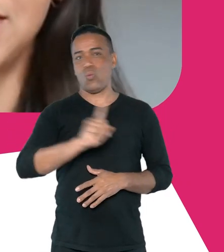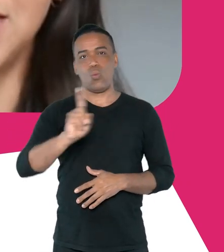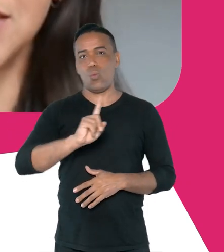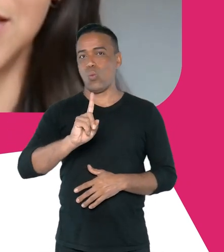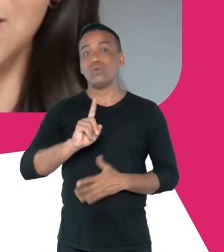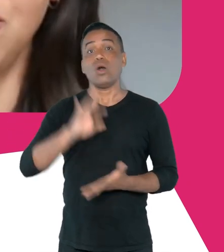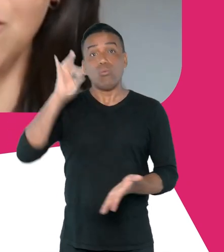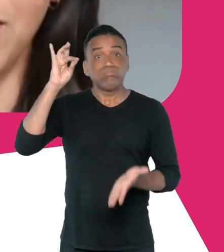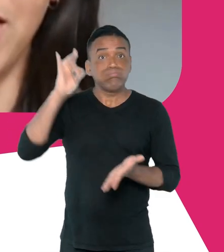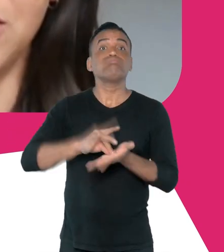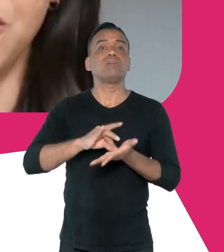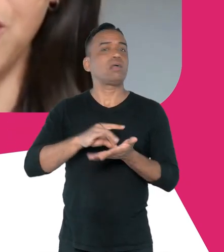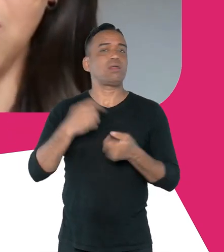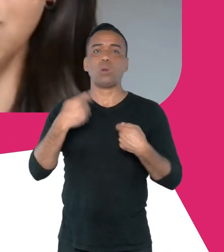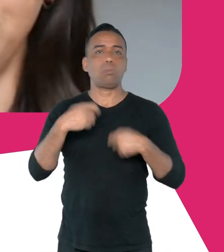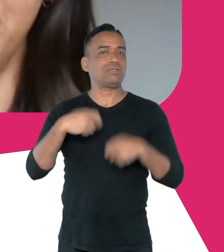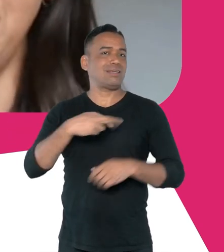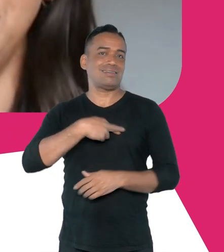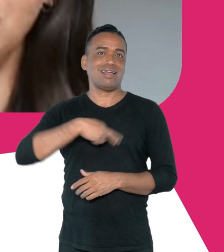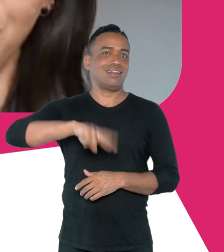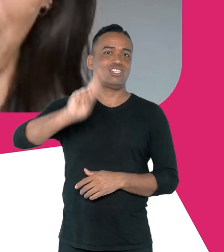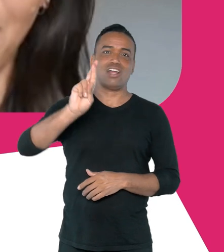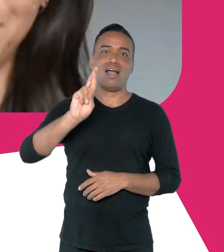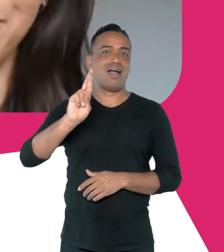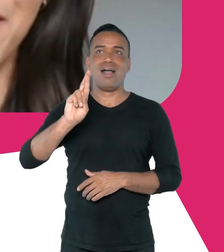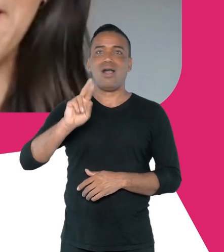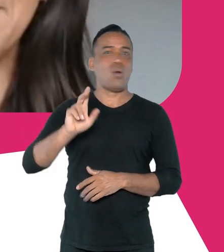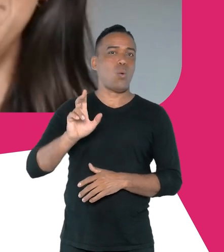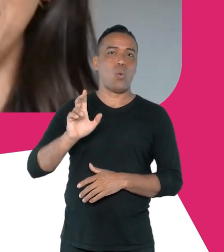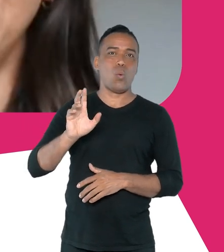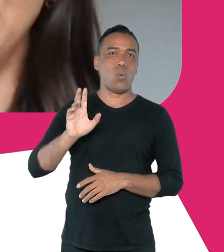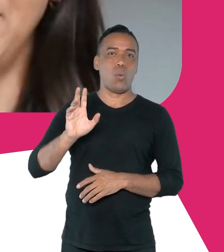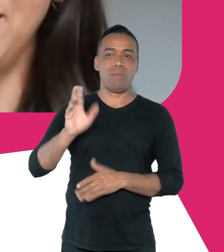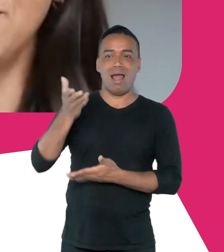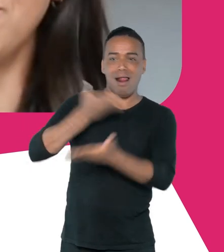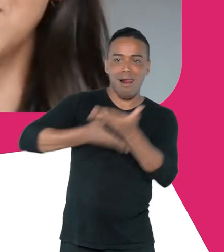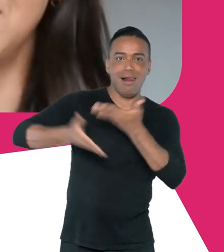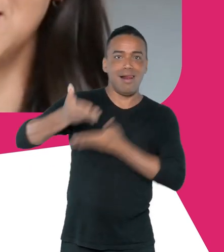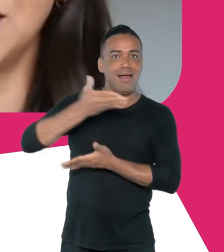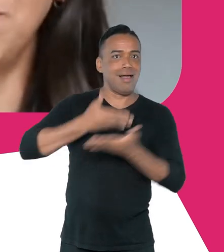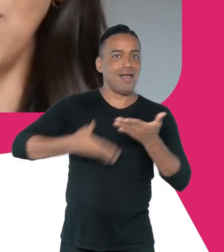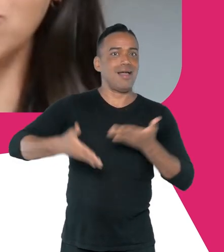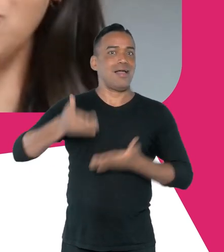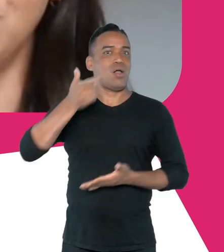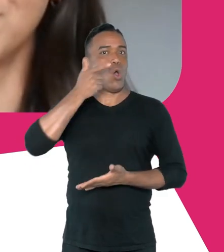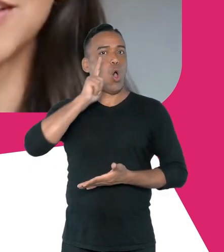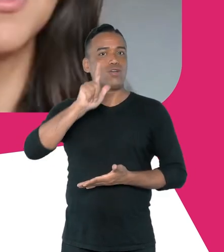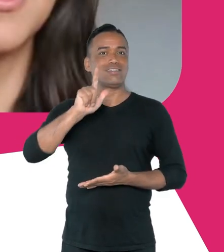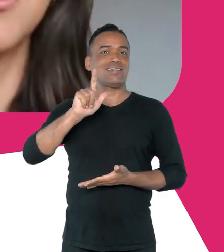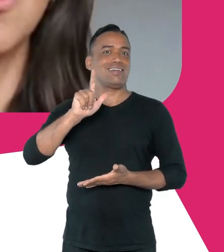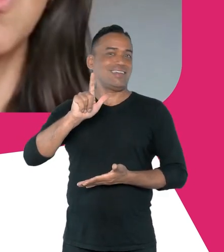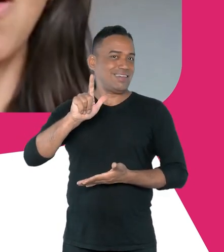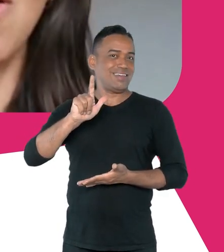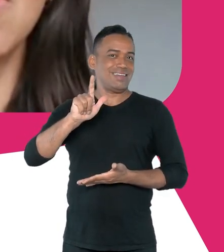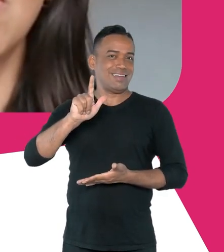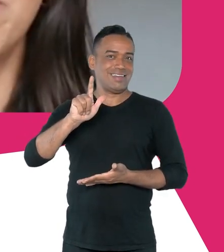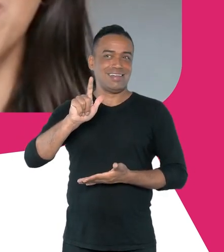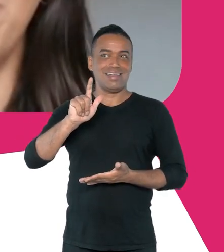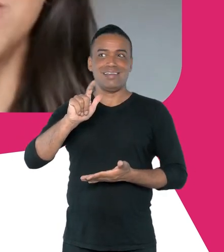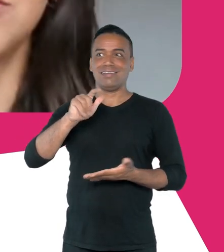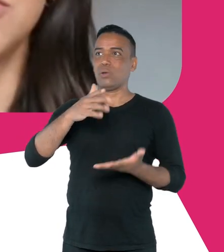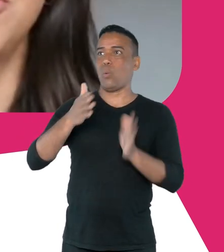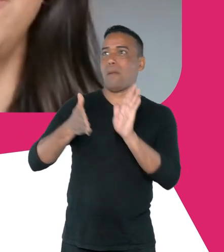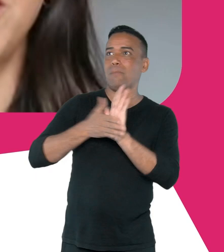não precisa de uma religião, de um intermediário, para poder fazer essa ponte com